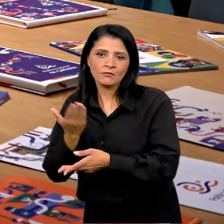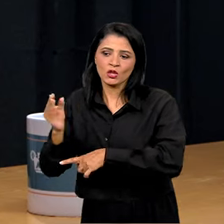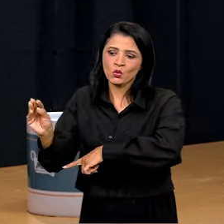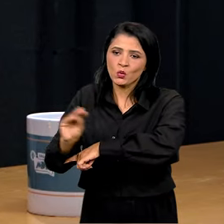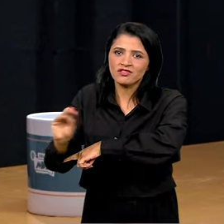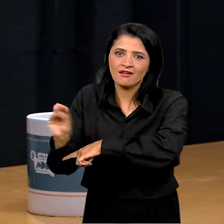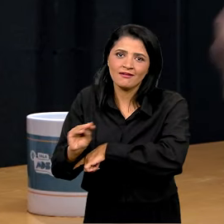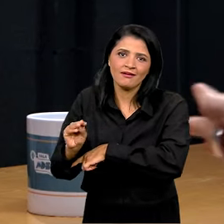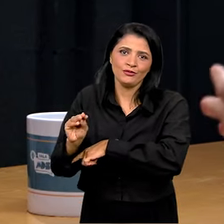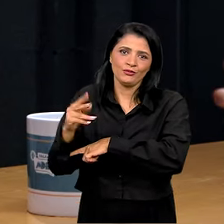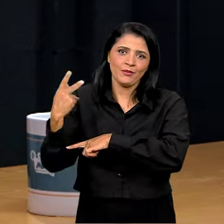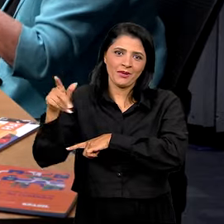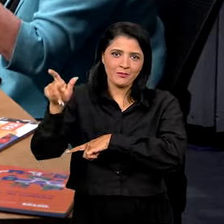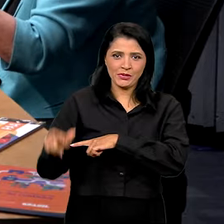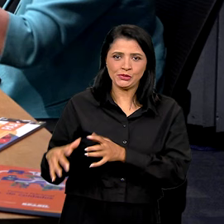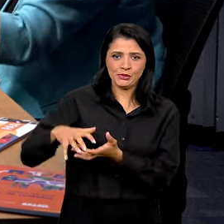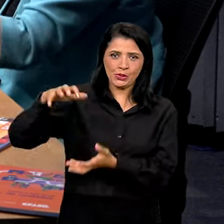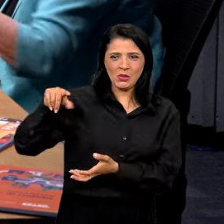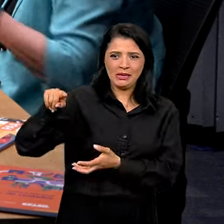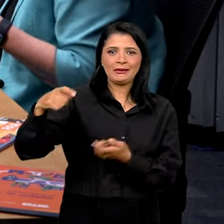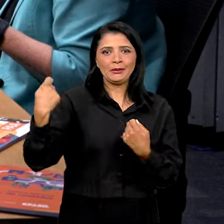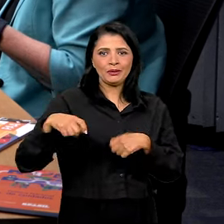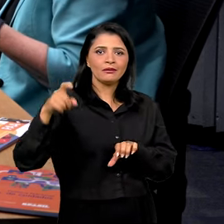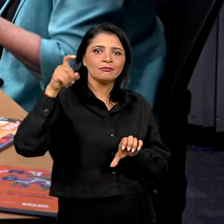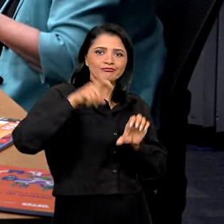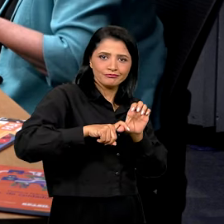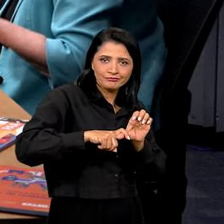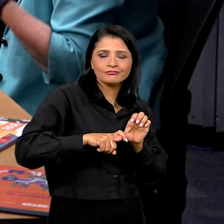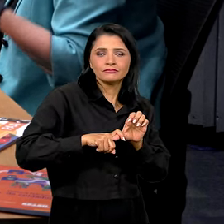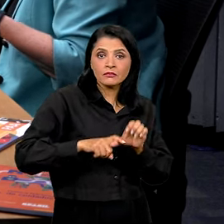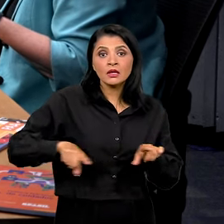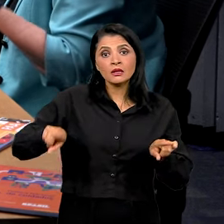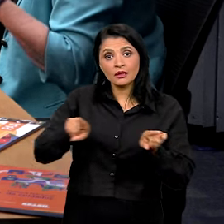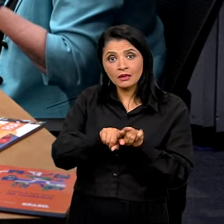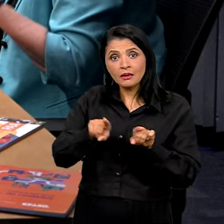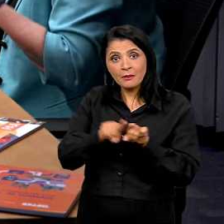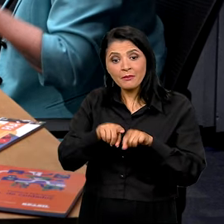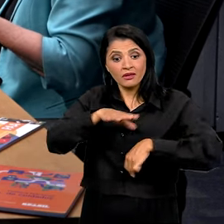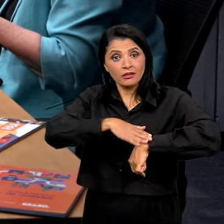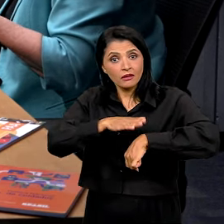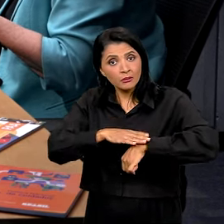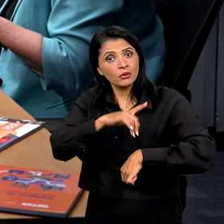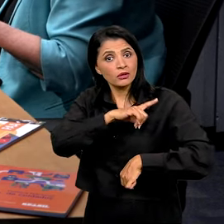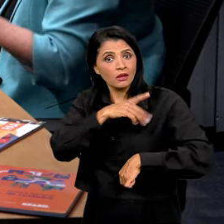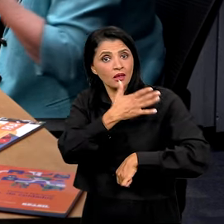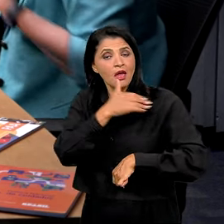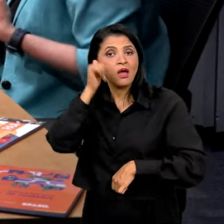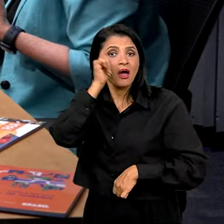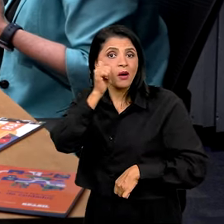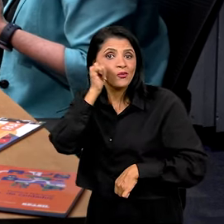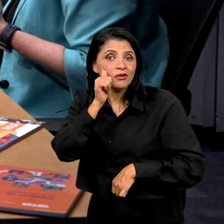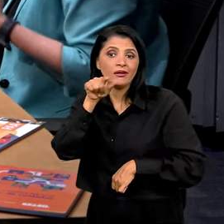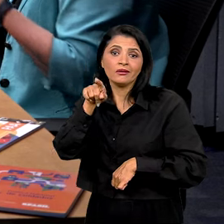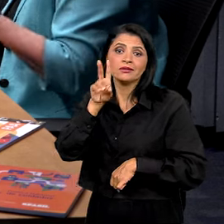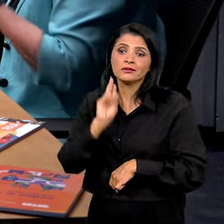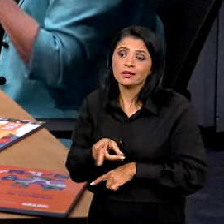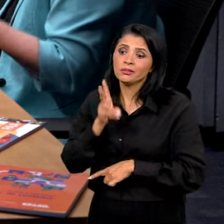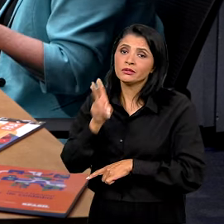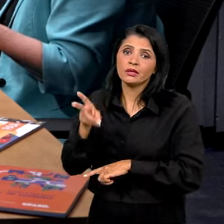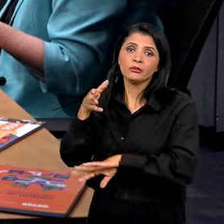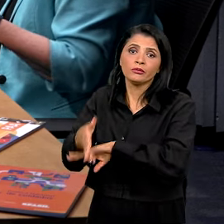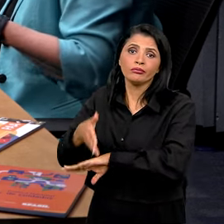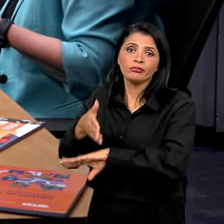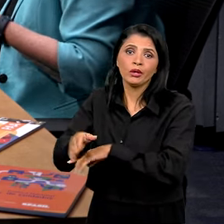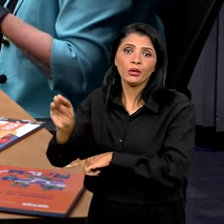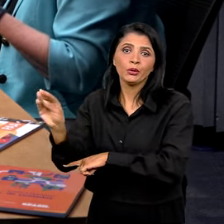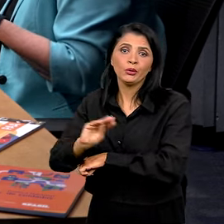pessoas idosas que estão nessa situação de dependência como também para liberar o tempo das mulheres que cuidam porque muitas